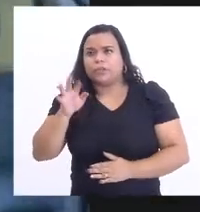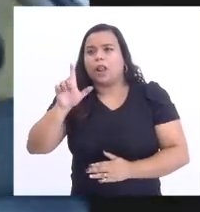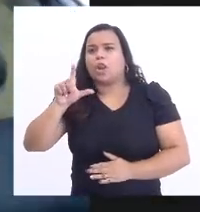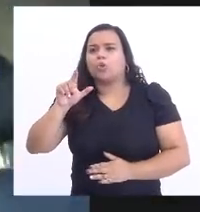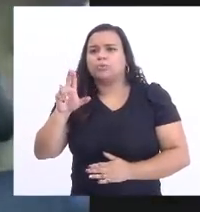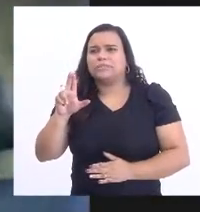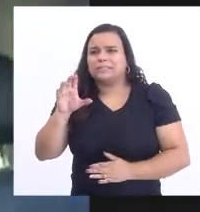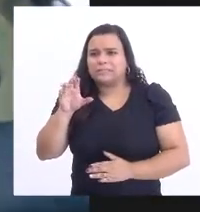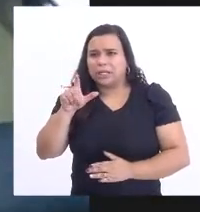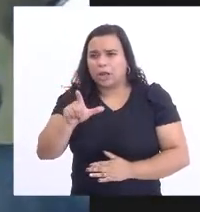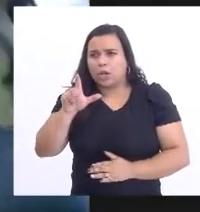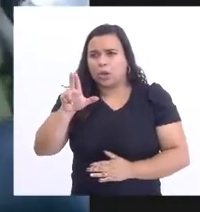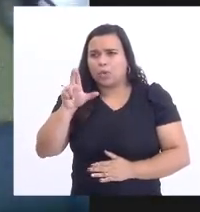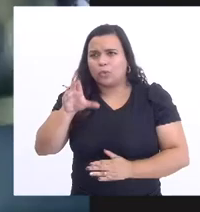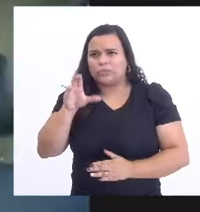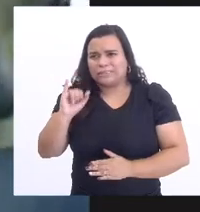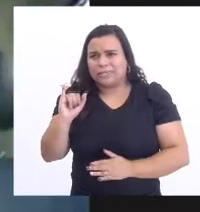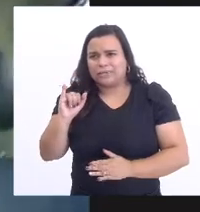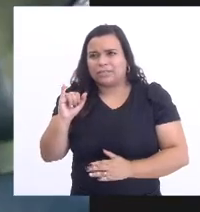Presidente, eu gostaria de solicitar a Vossa